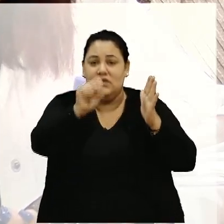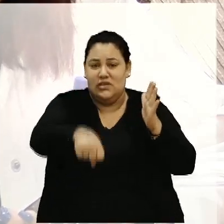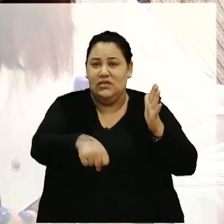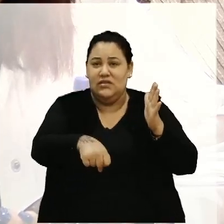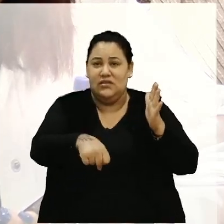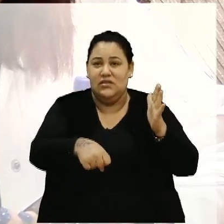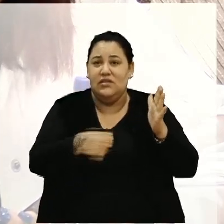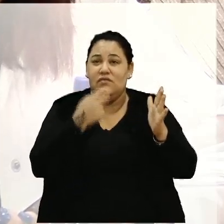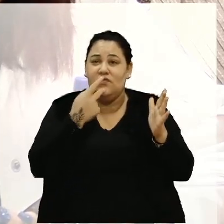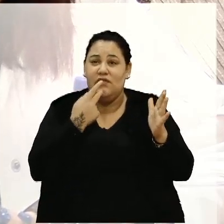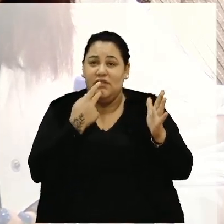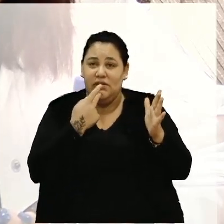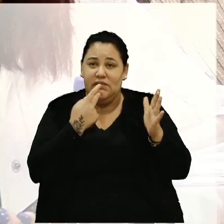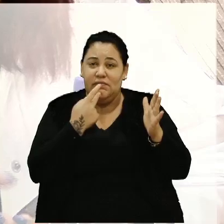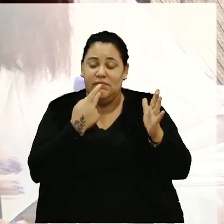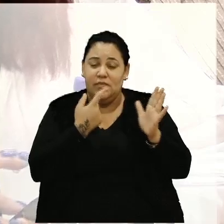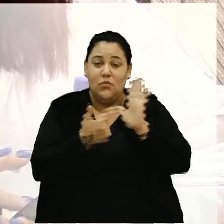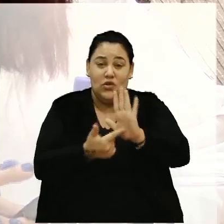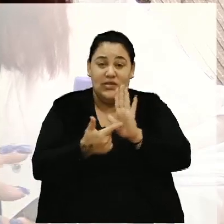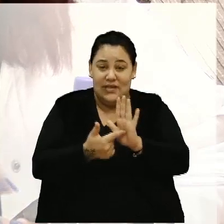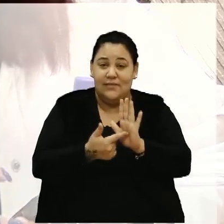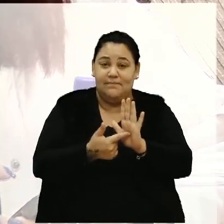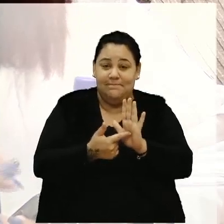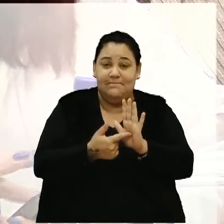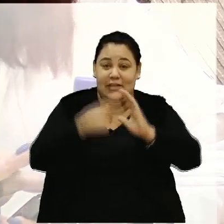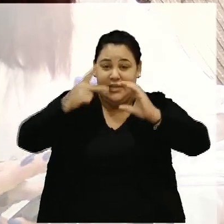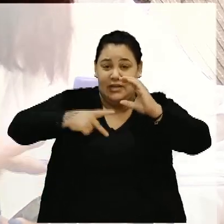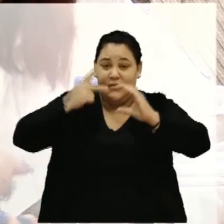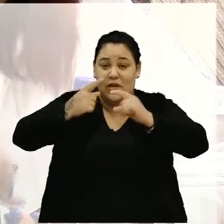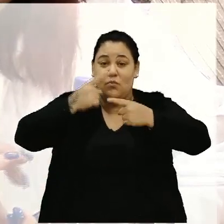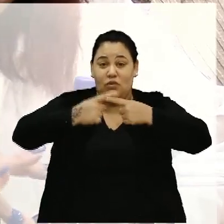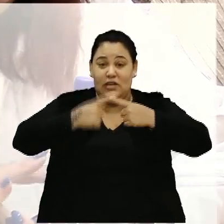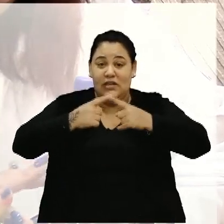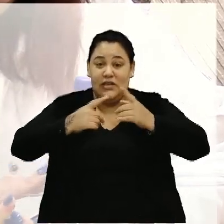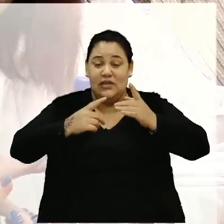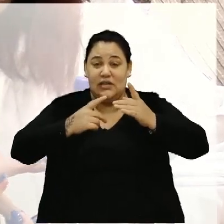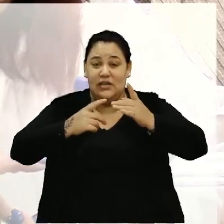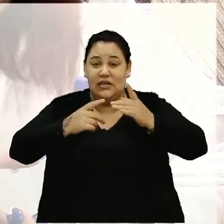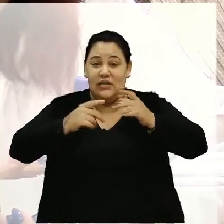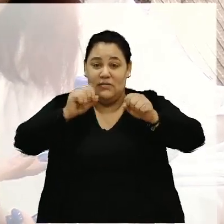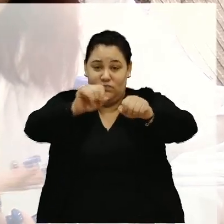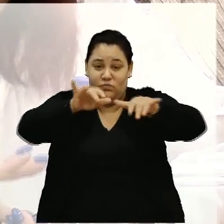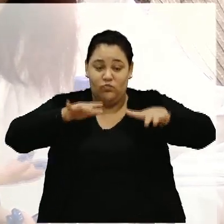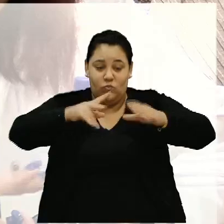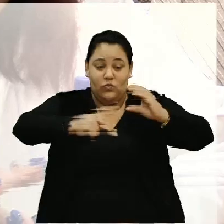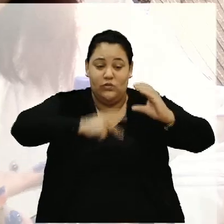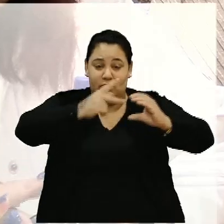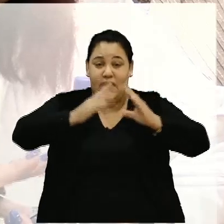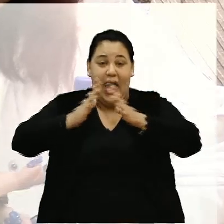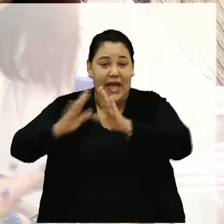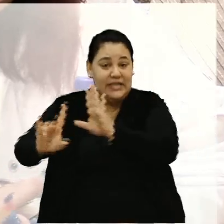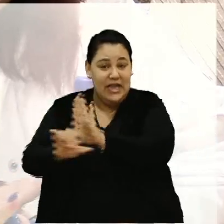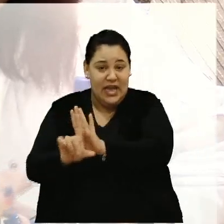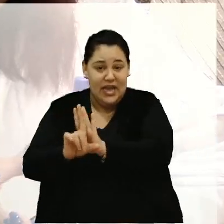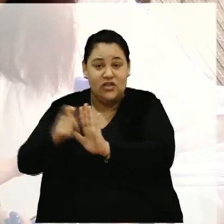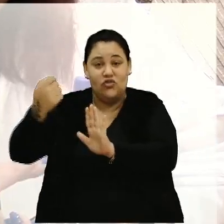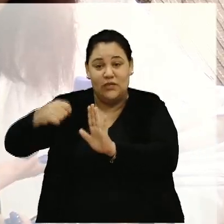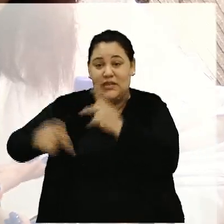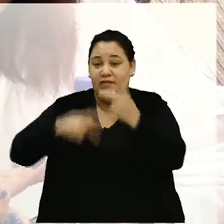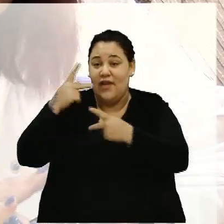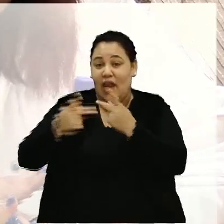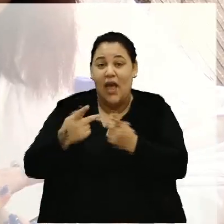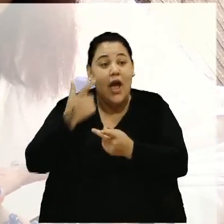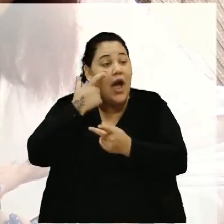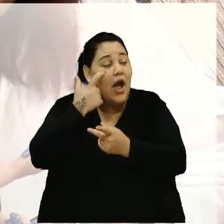falar e trazer aqui para essa tribuna, porque aqui é o parlamento, nós temos que falar e nós temos que dizer o que a gente enxerga de